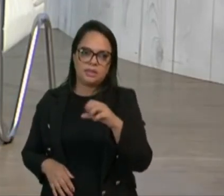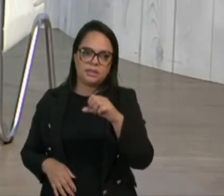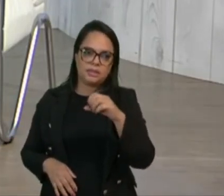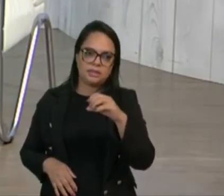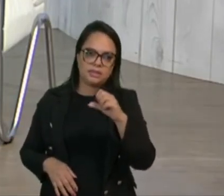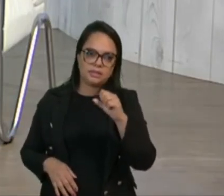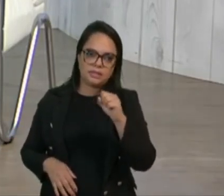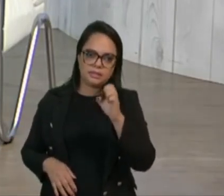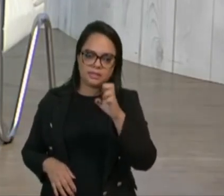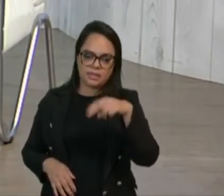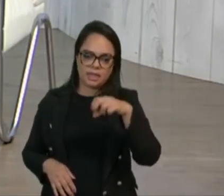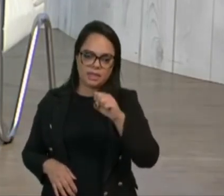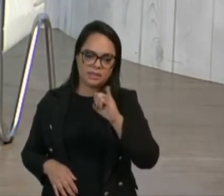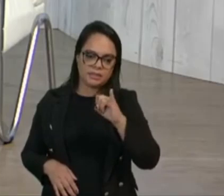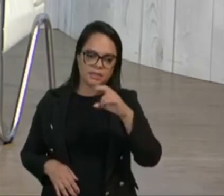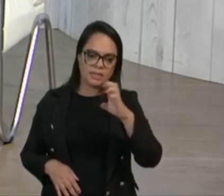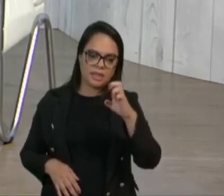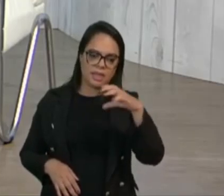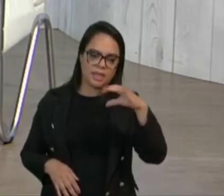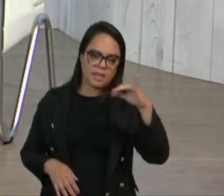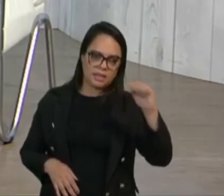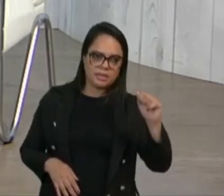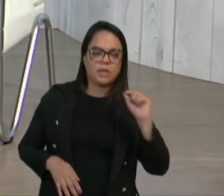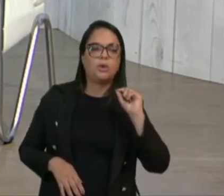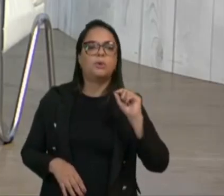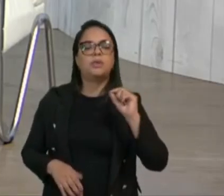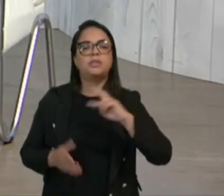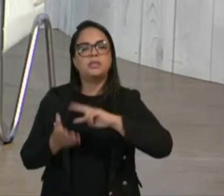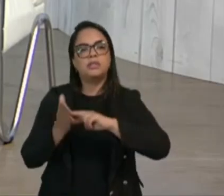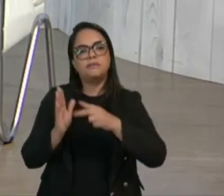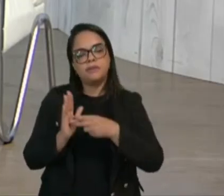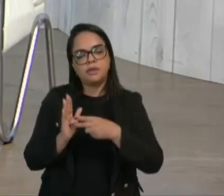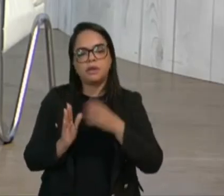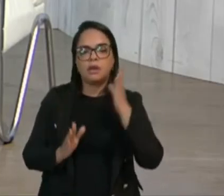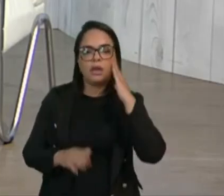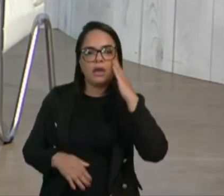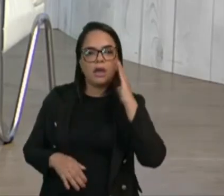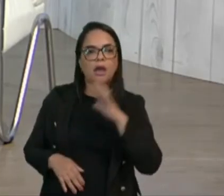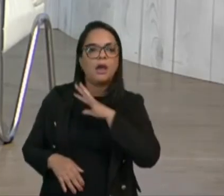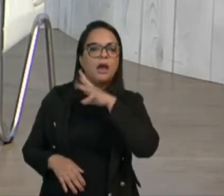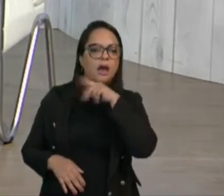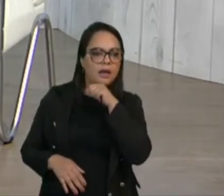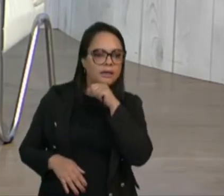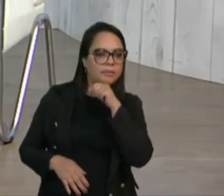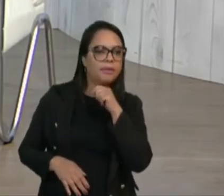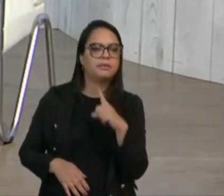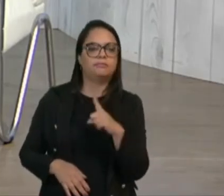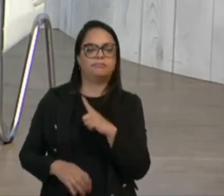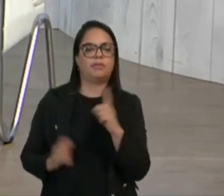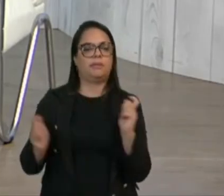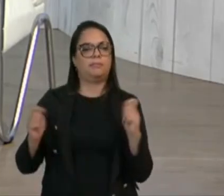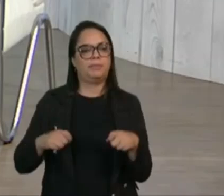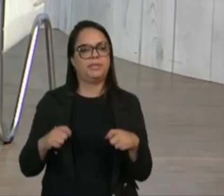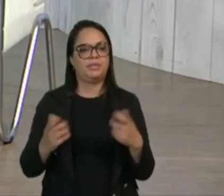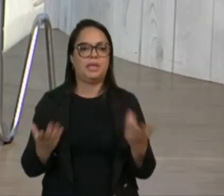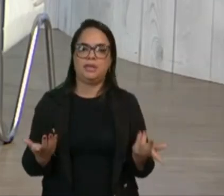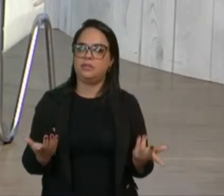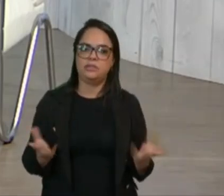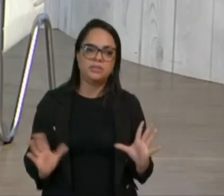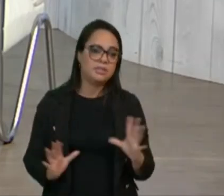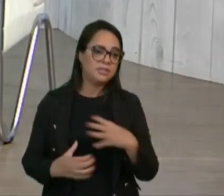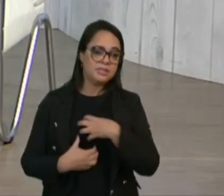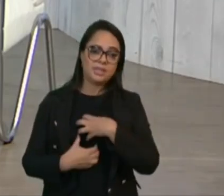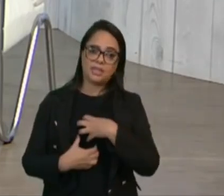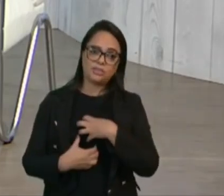senciência, né? E que essa senciência é a gente entender que os animais, eles têm a capacidade de